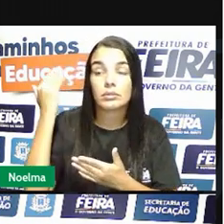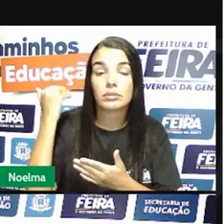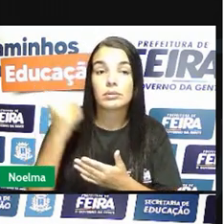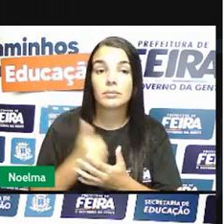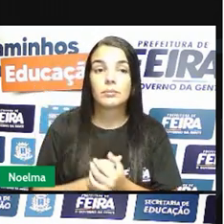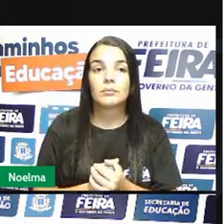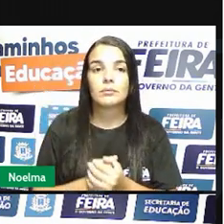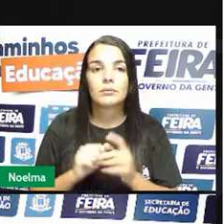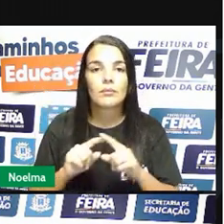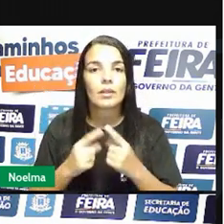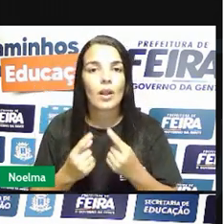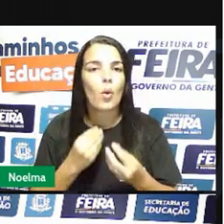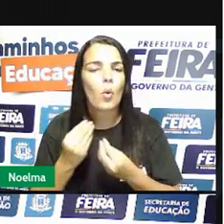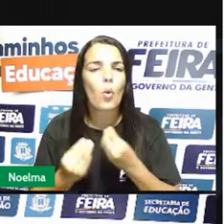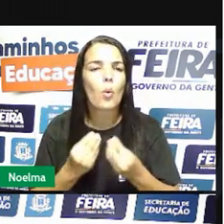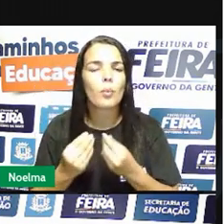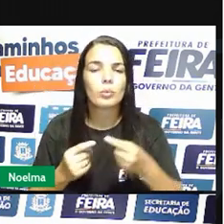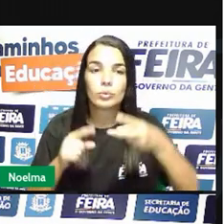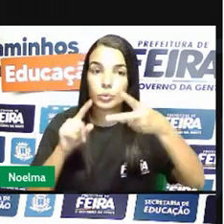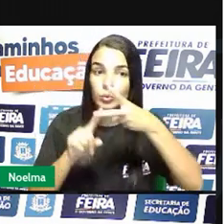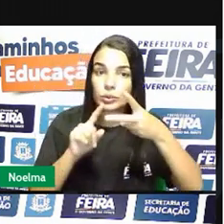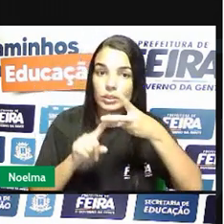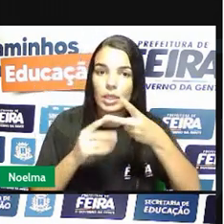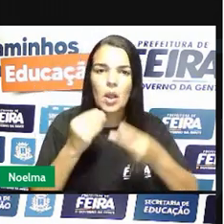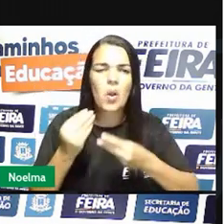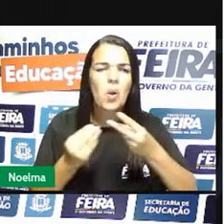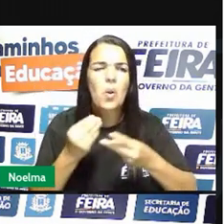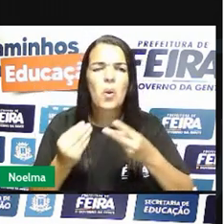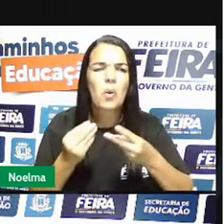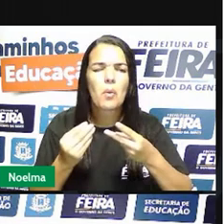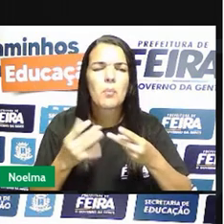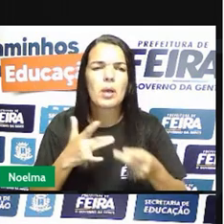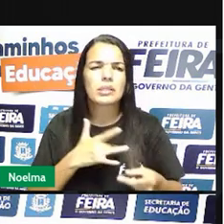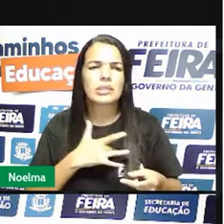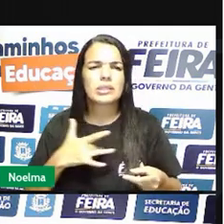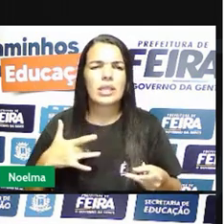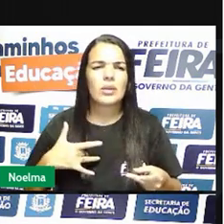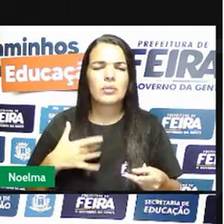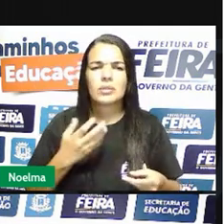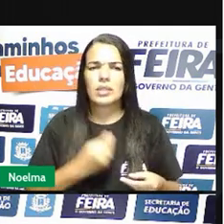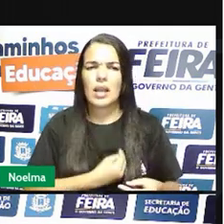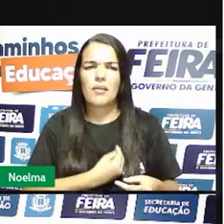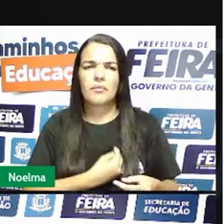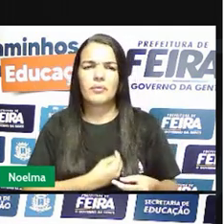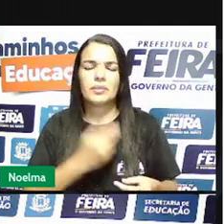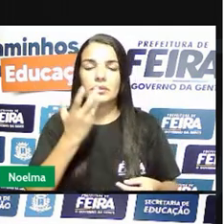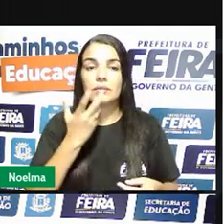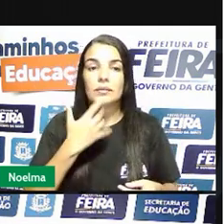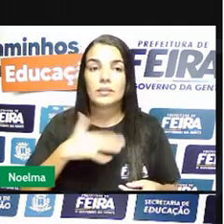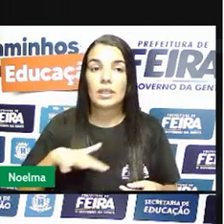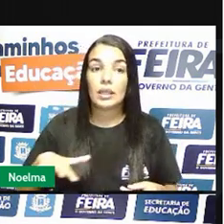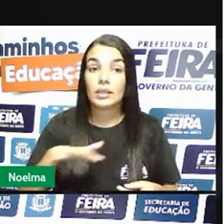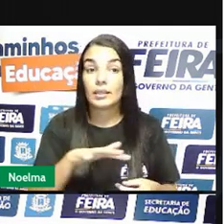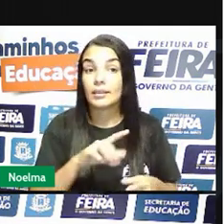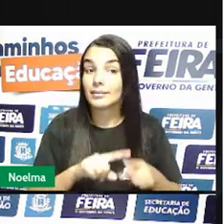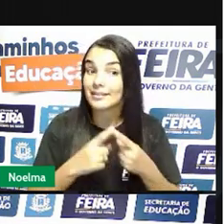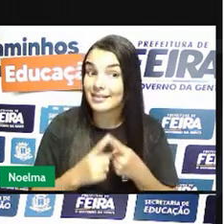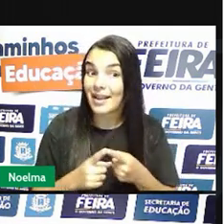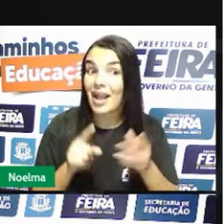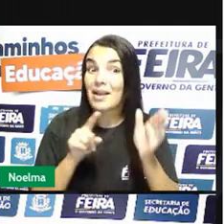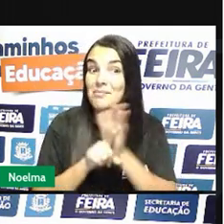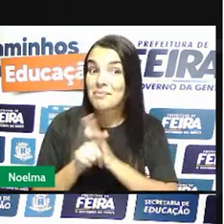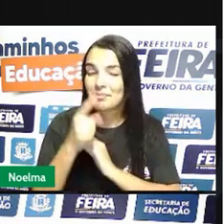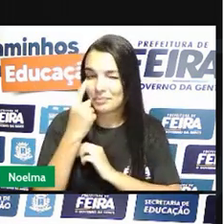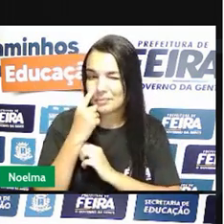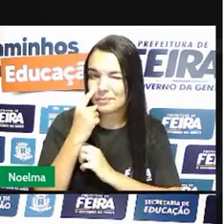2. Como isso afeta a vida dessas crianças? Então, nós vamos responder a primeira pergunta no